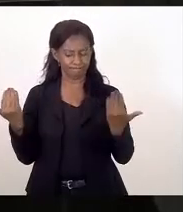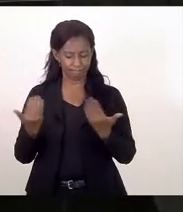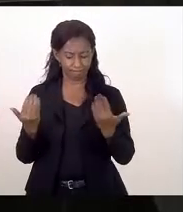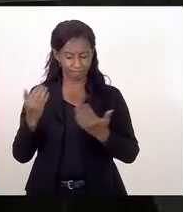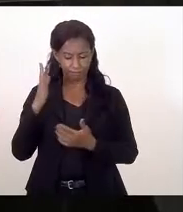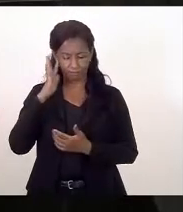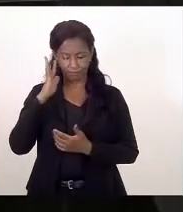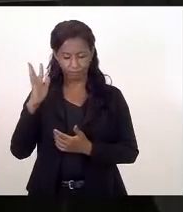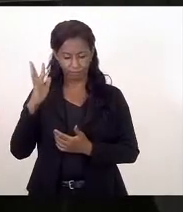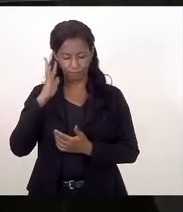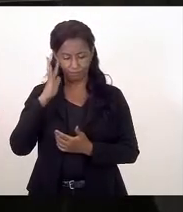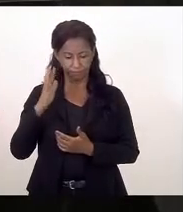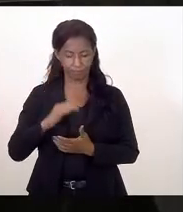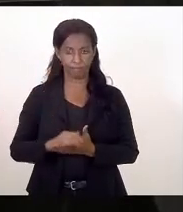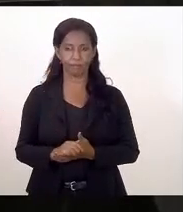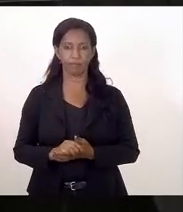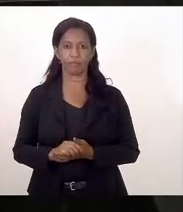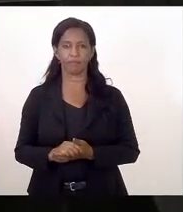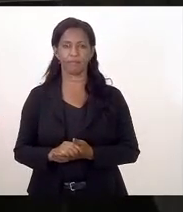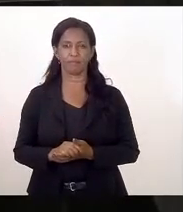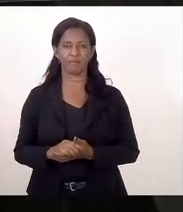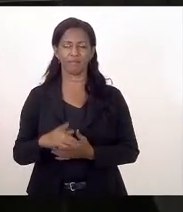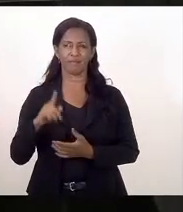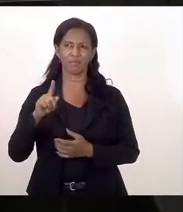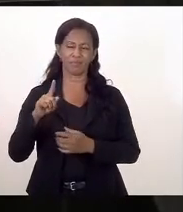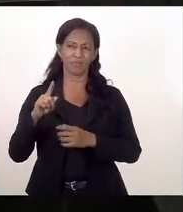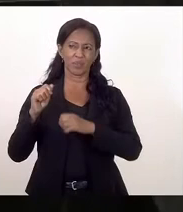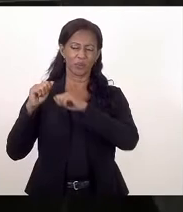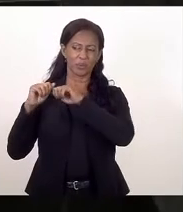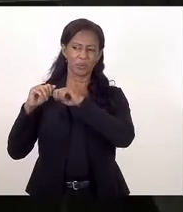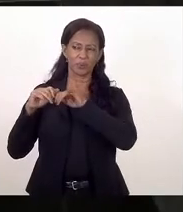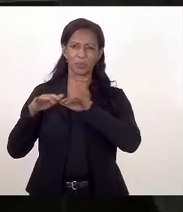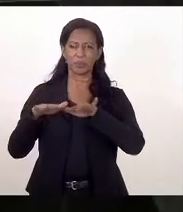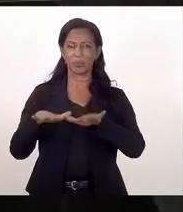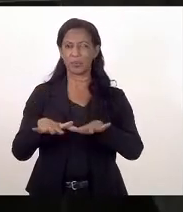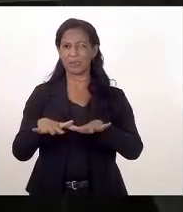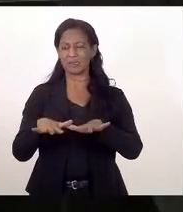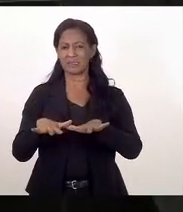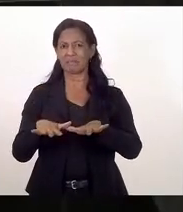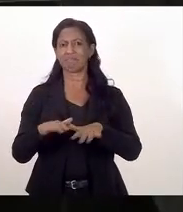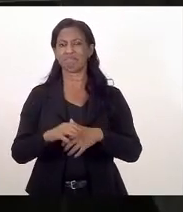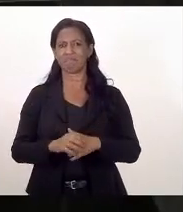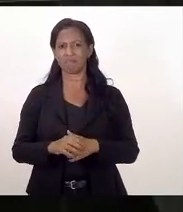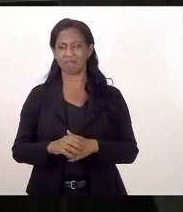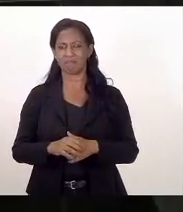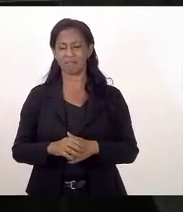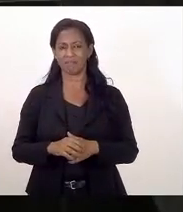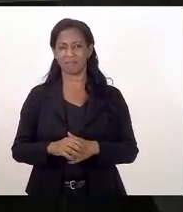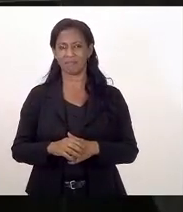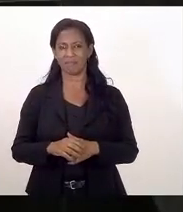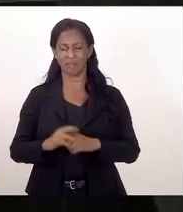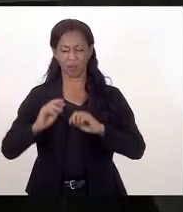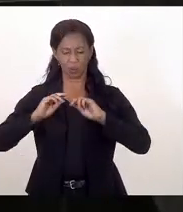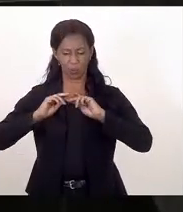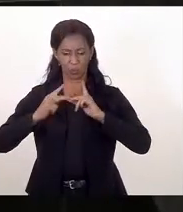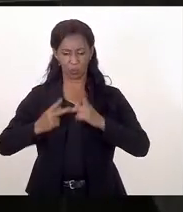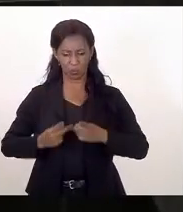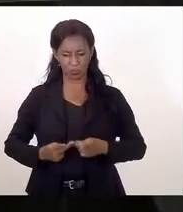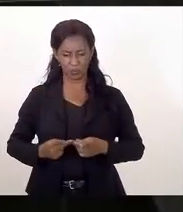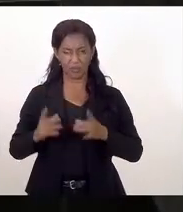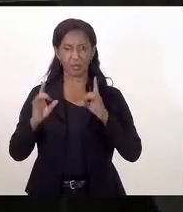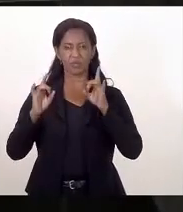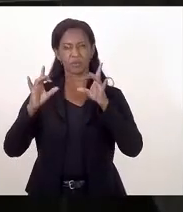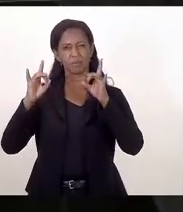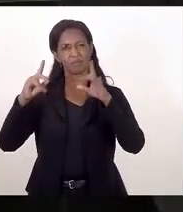refletir sobre essa praga que se abate na humanidade, e, em especial, no